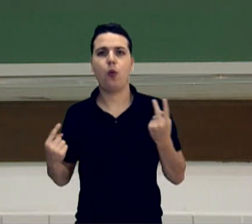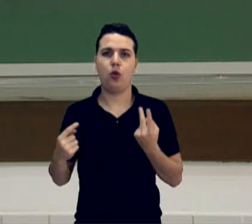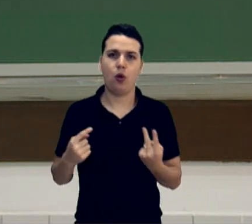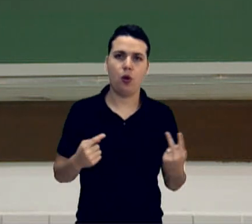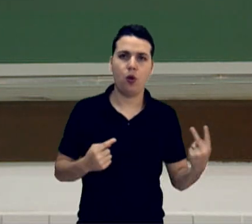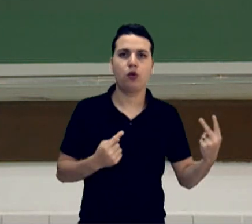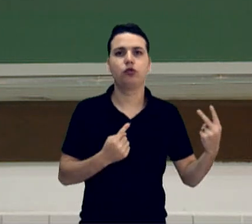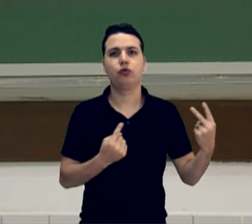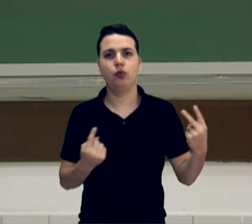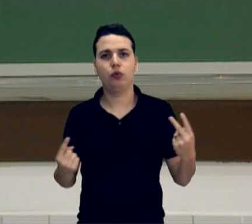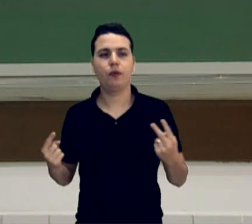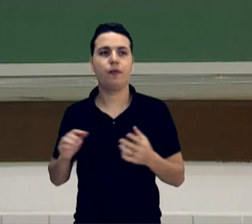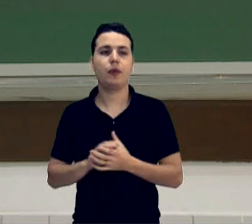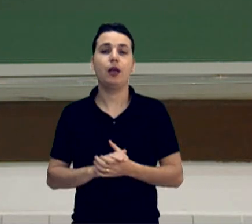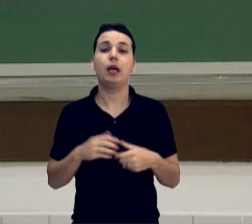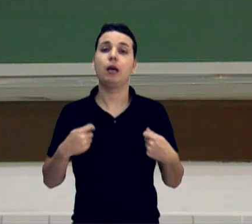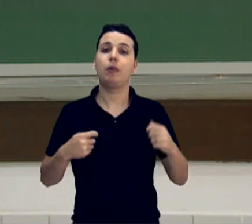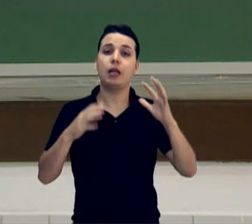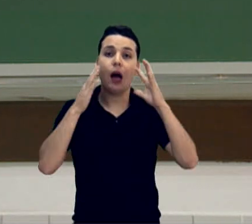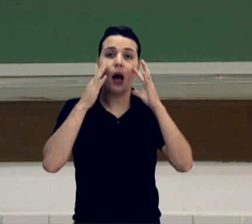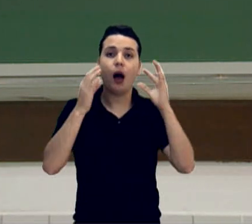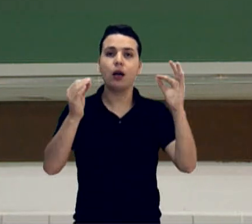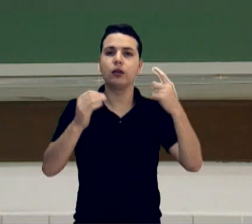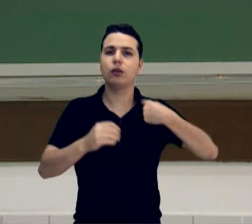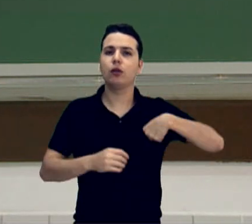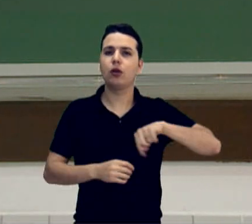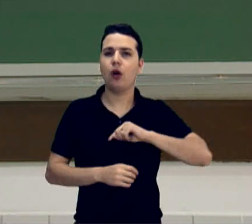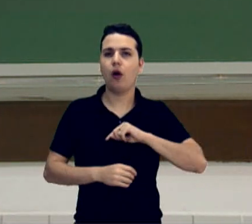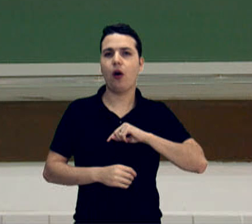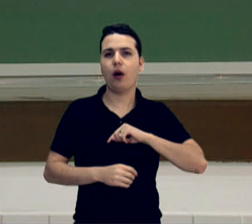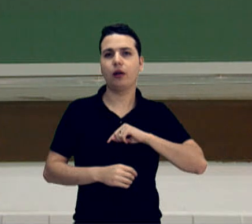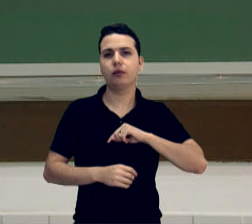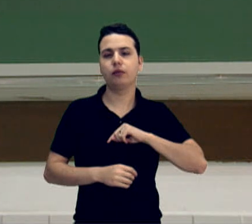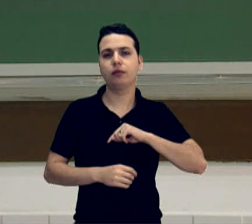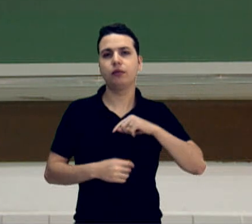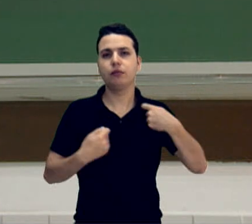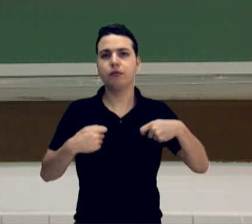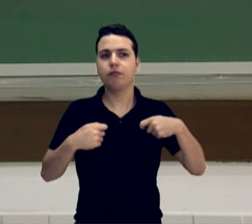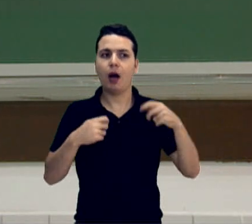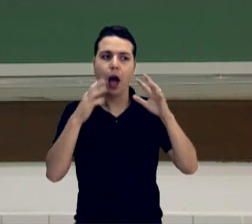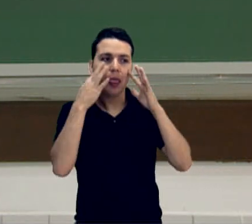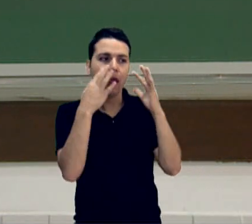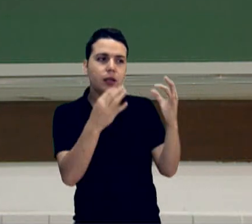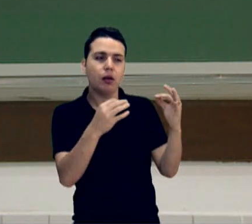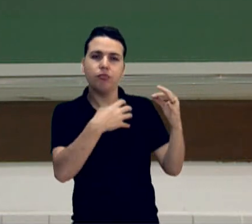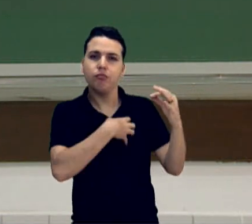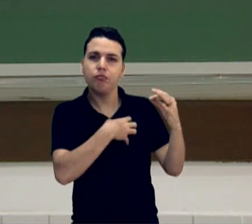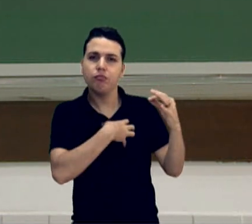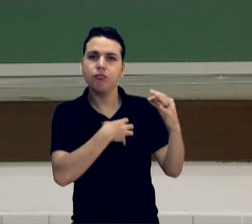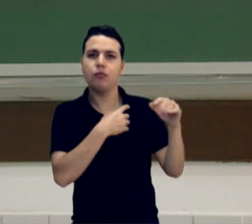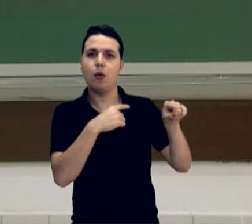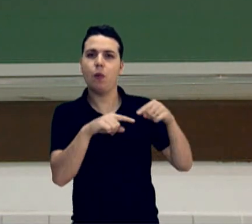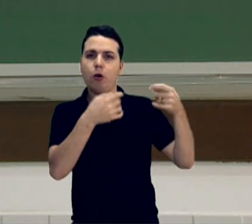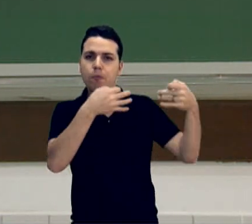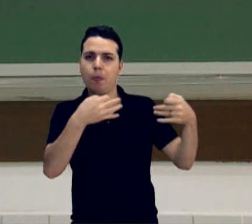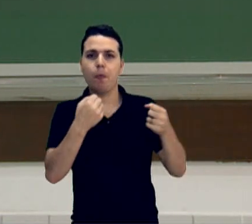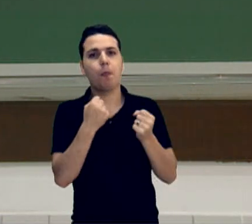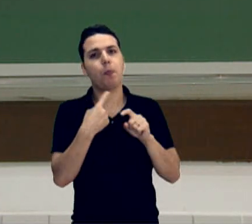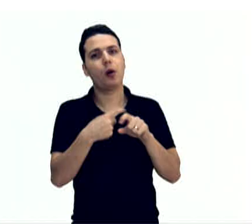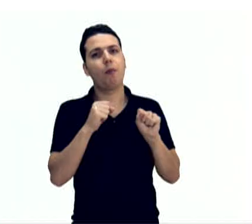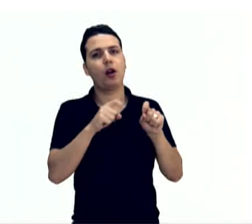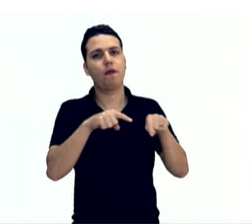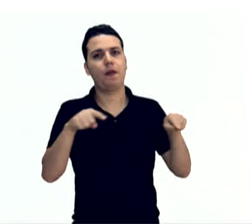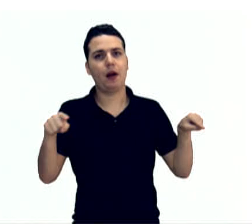prestar atenção, desenvolver a nossa capacidade auditiva, né? Já que ele pode variar. Aqui uma curiosidade,